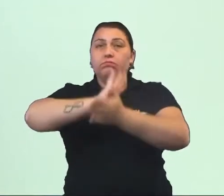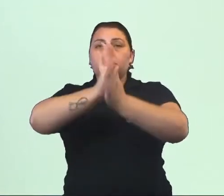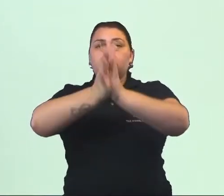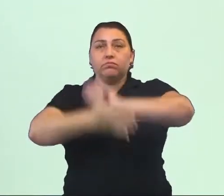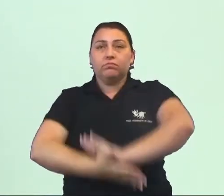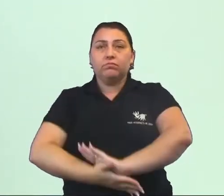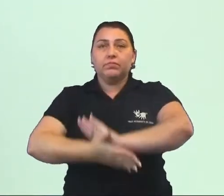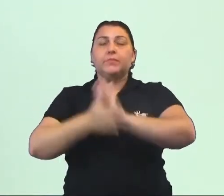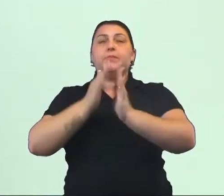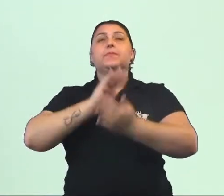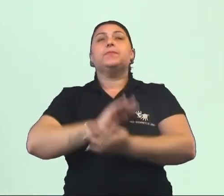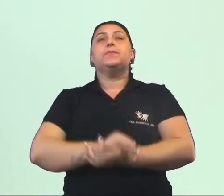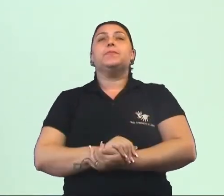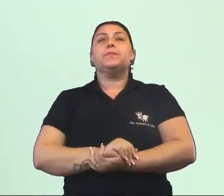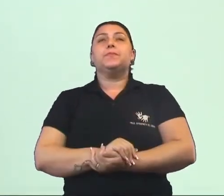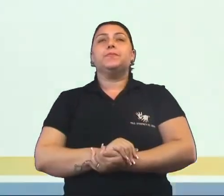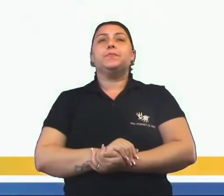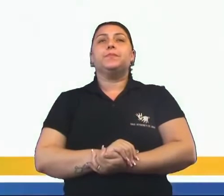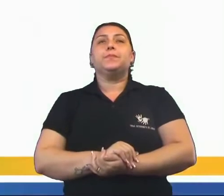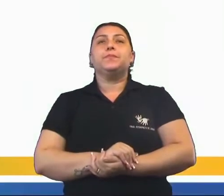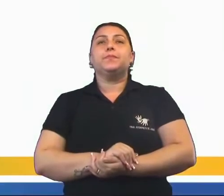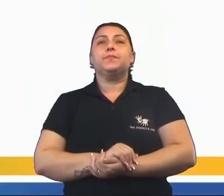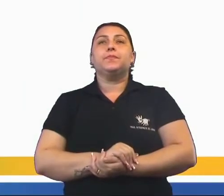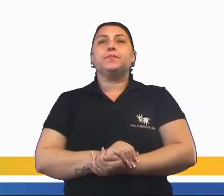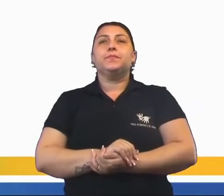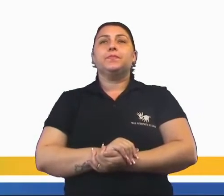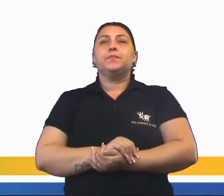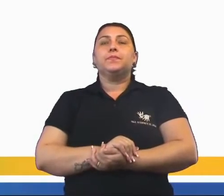discriminação nesse sentido. Não é?